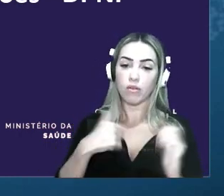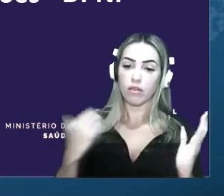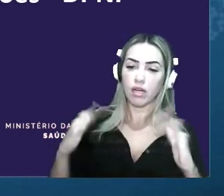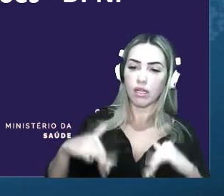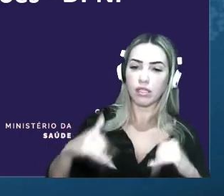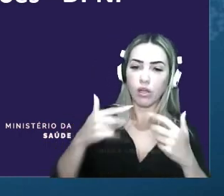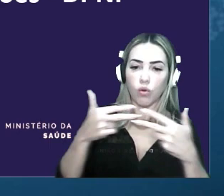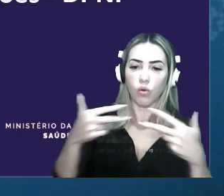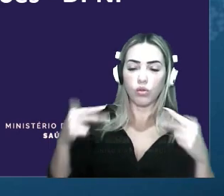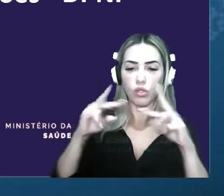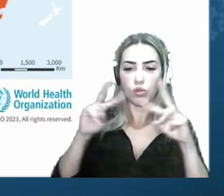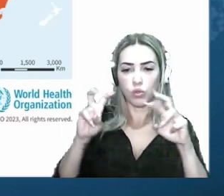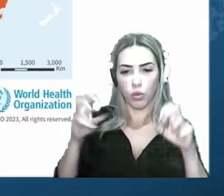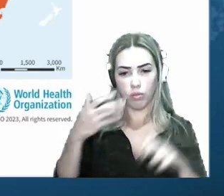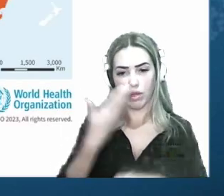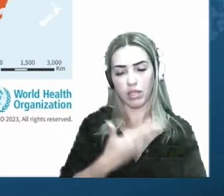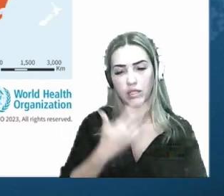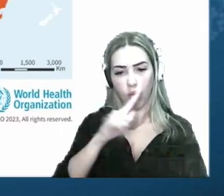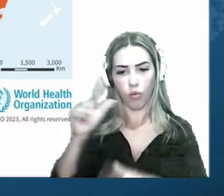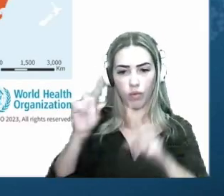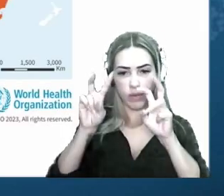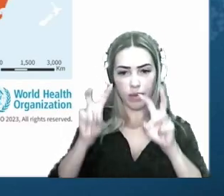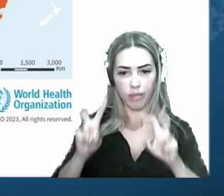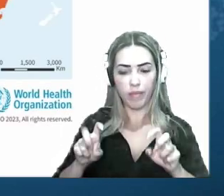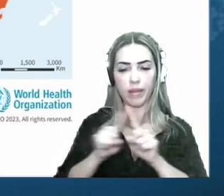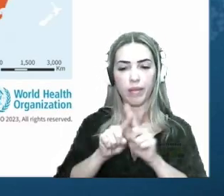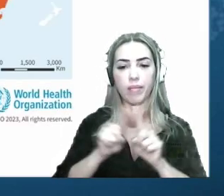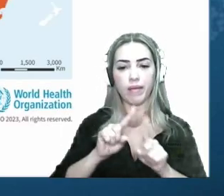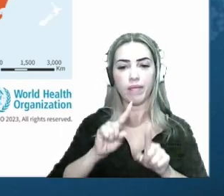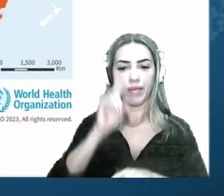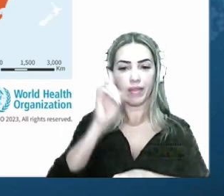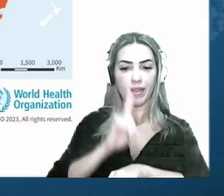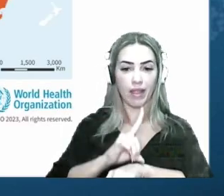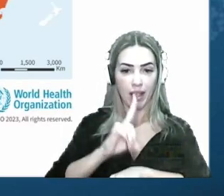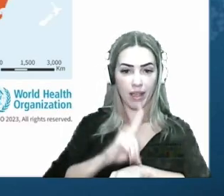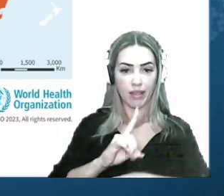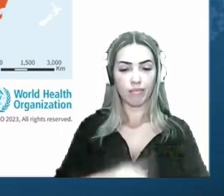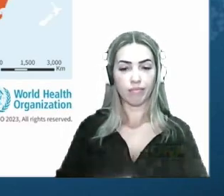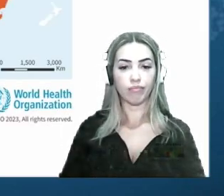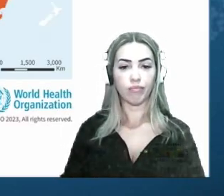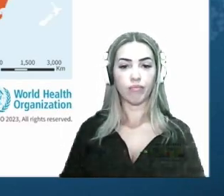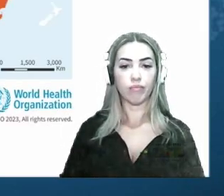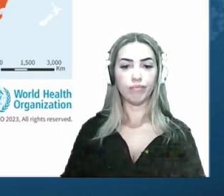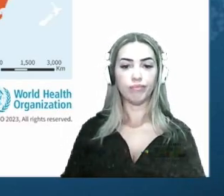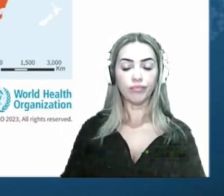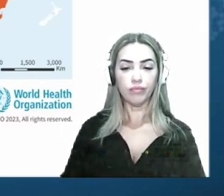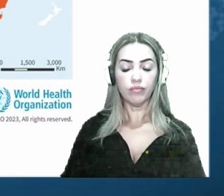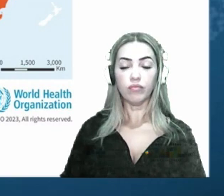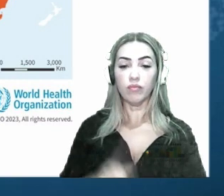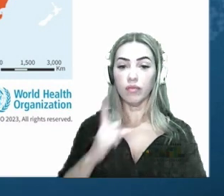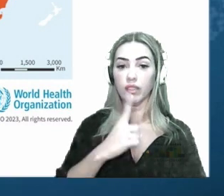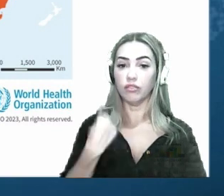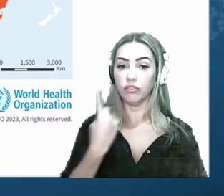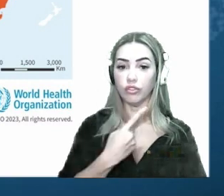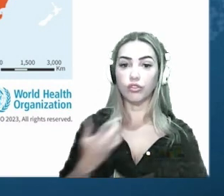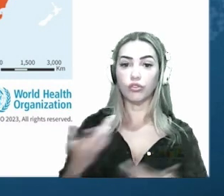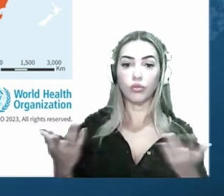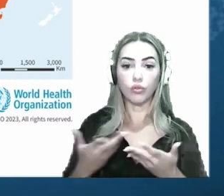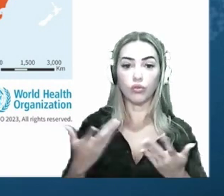falar sobre a situação epidemiológica da dengue. E veja, a gente está numa situação